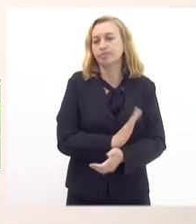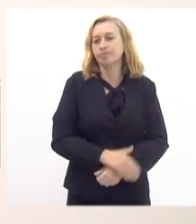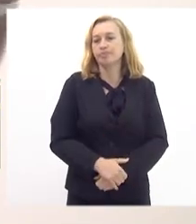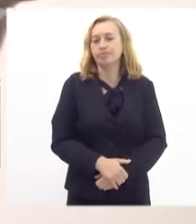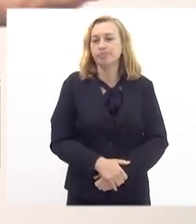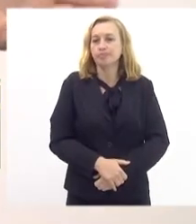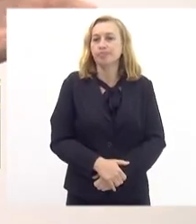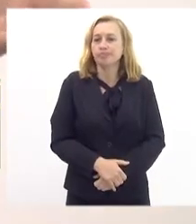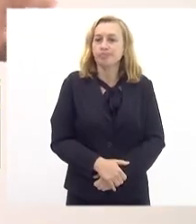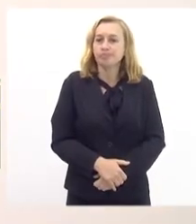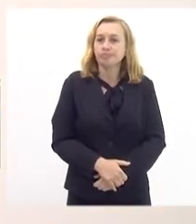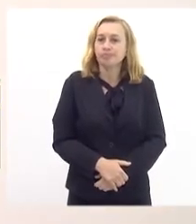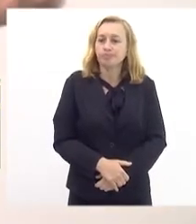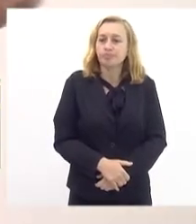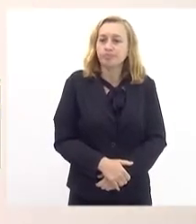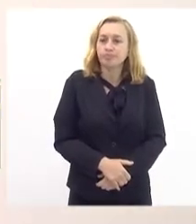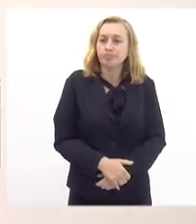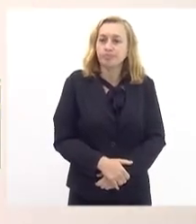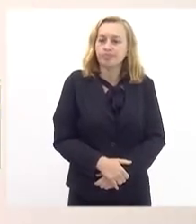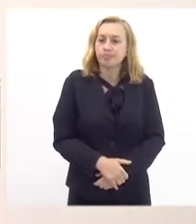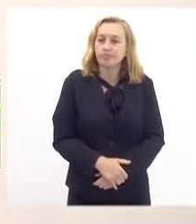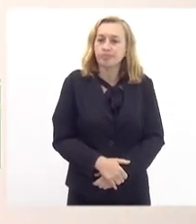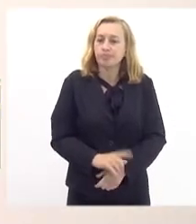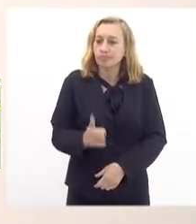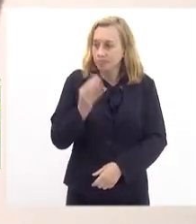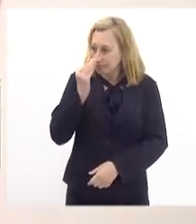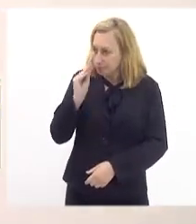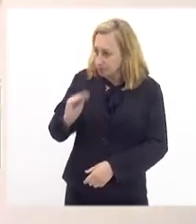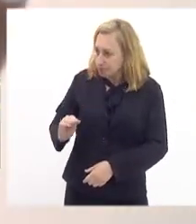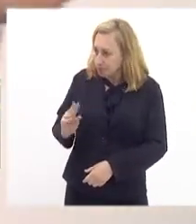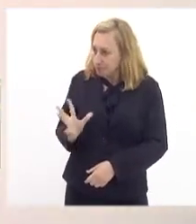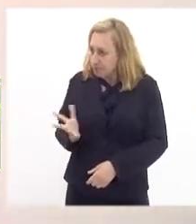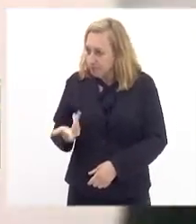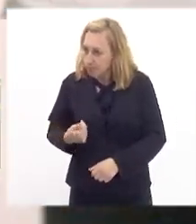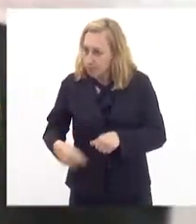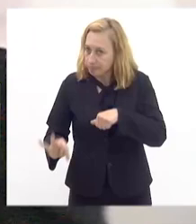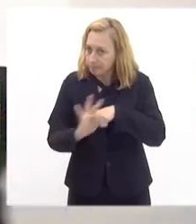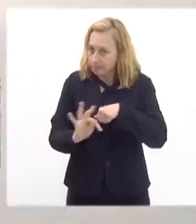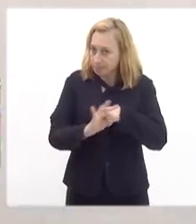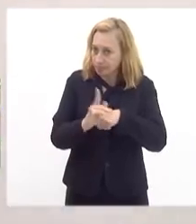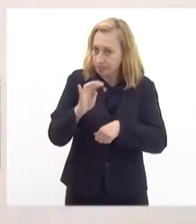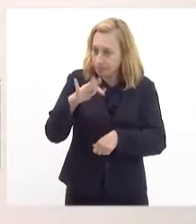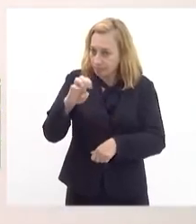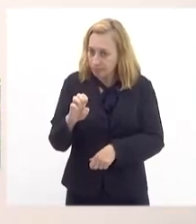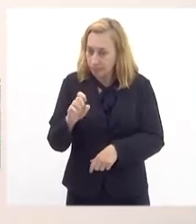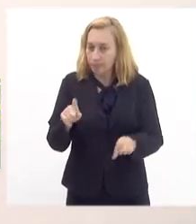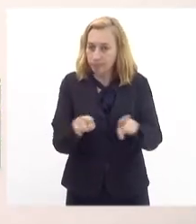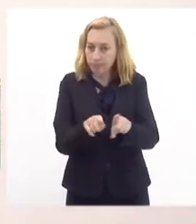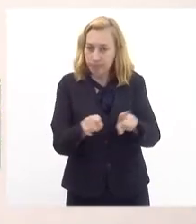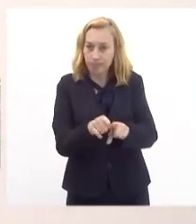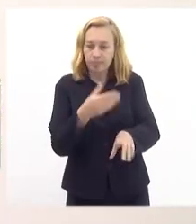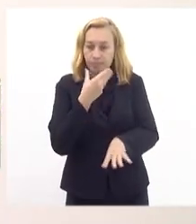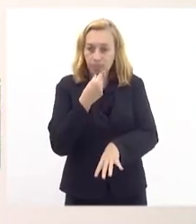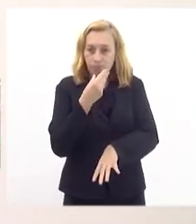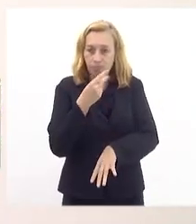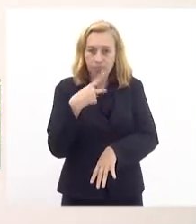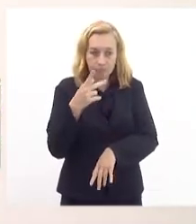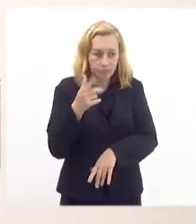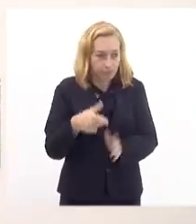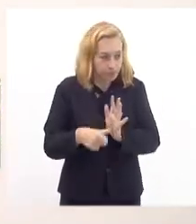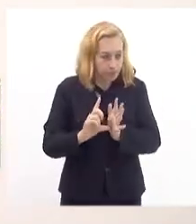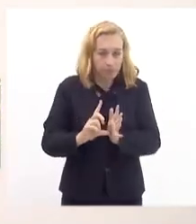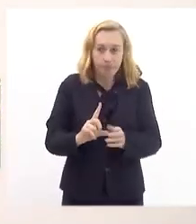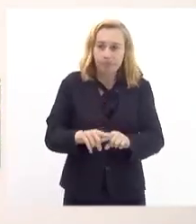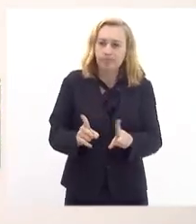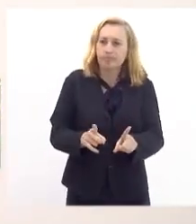é o último mas não menos 300 a qualificação técnica do Felipe Neto e do rapaz que a pessoa que teve antes né